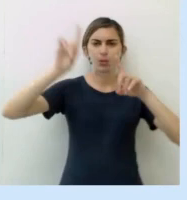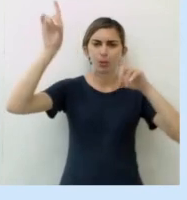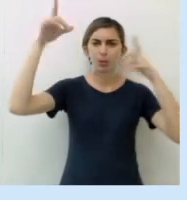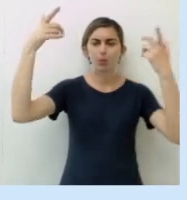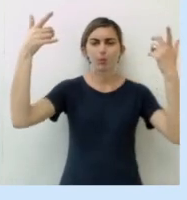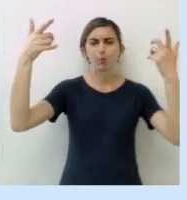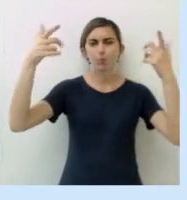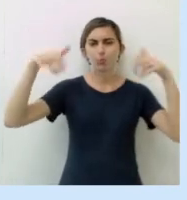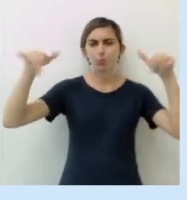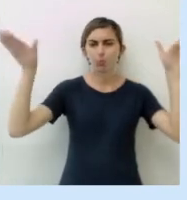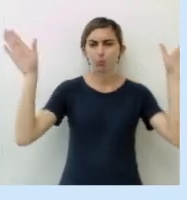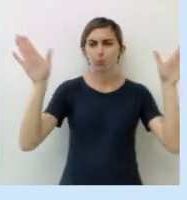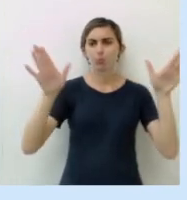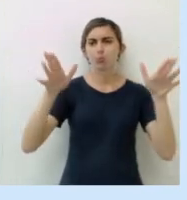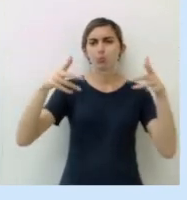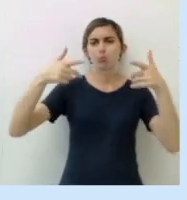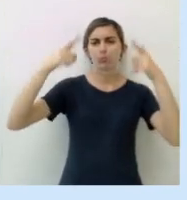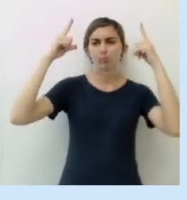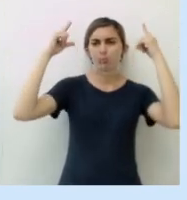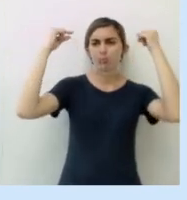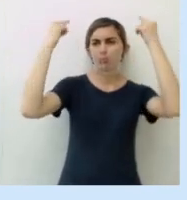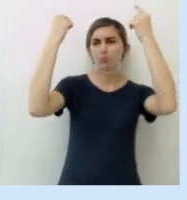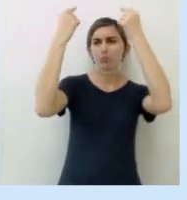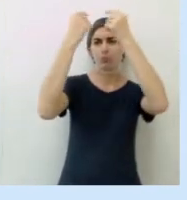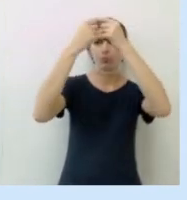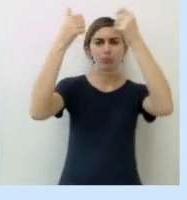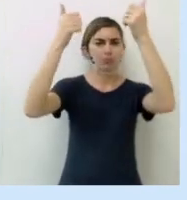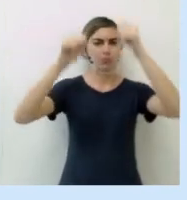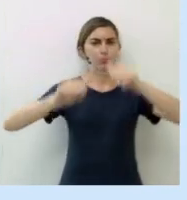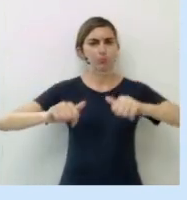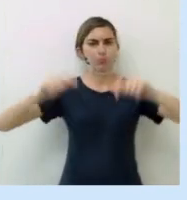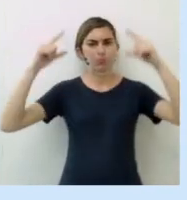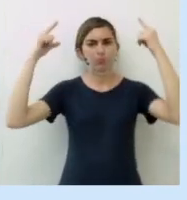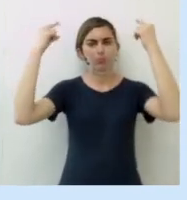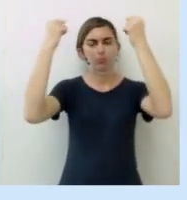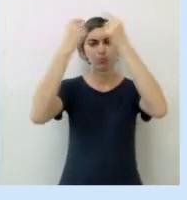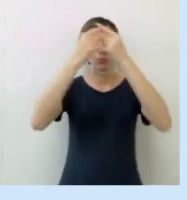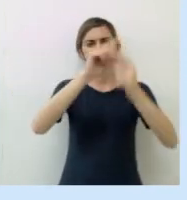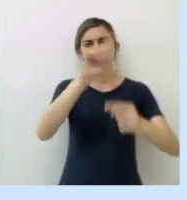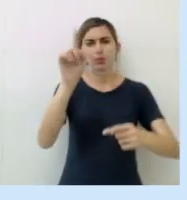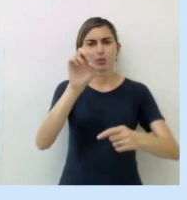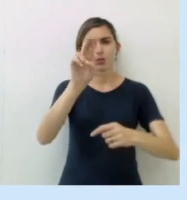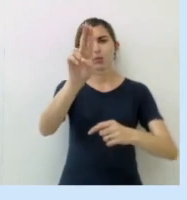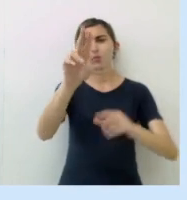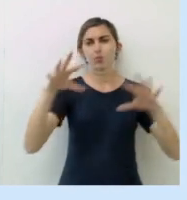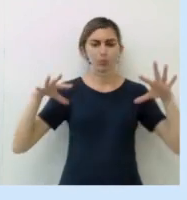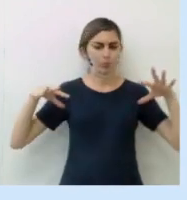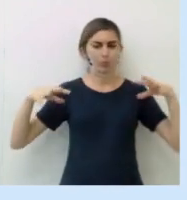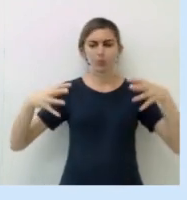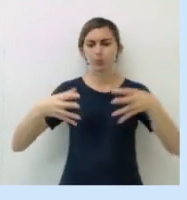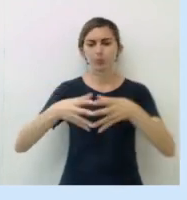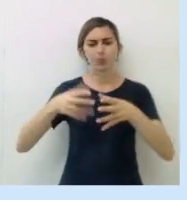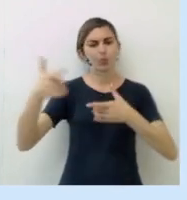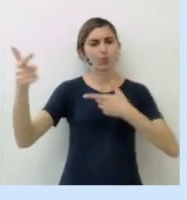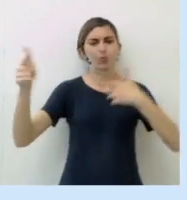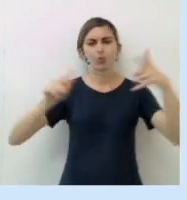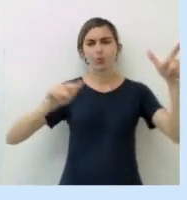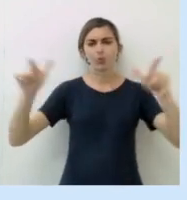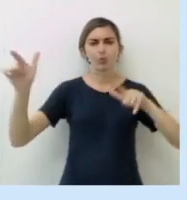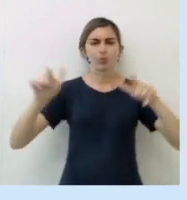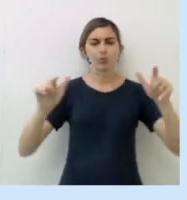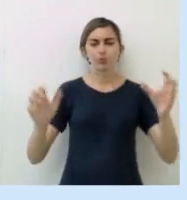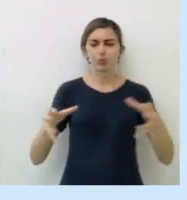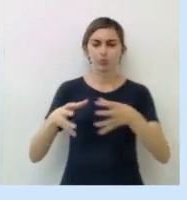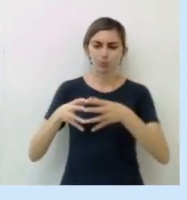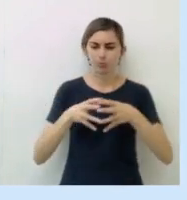deuses gregos estão aqui, o maravilhoso, os deuses, Zeus e todos os outros deuses,